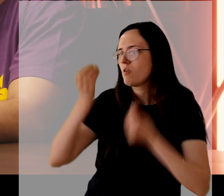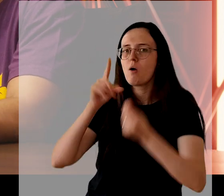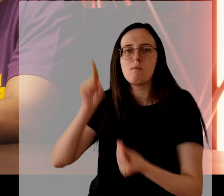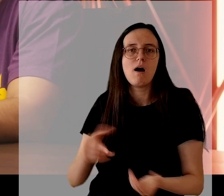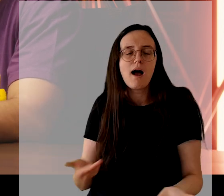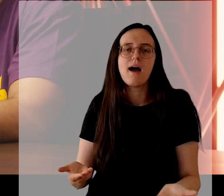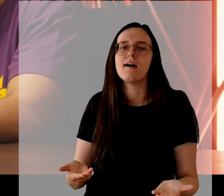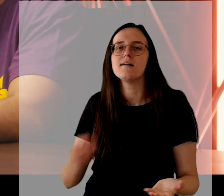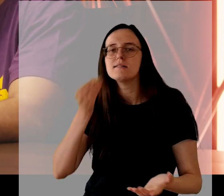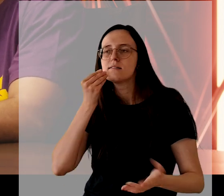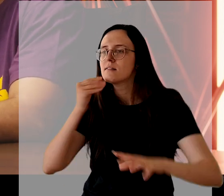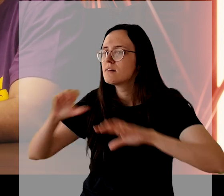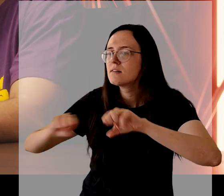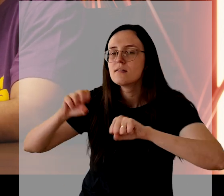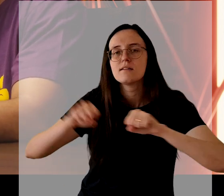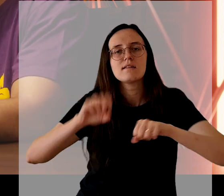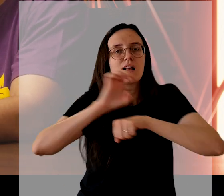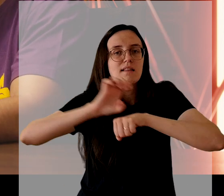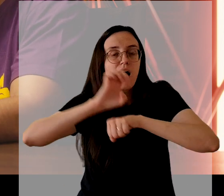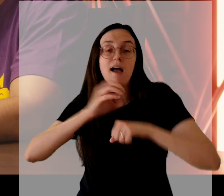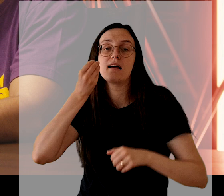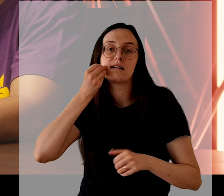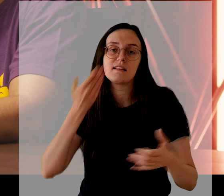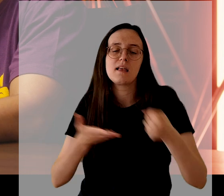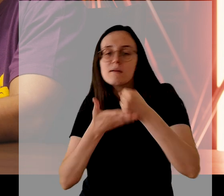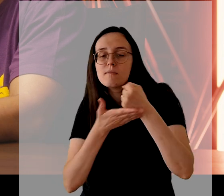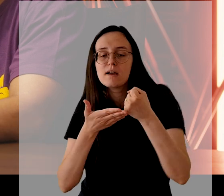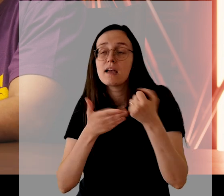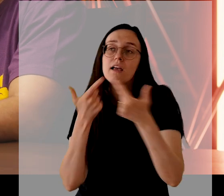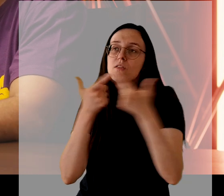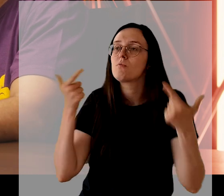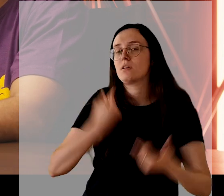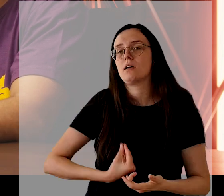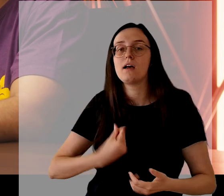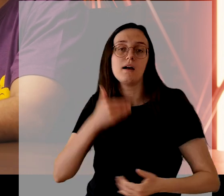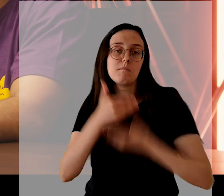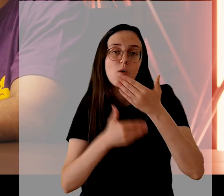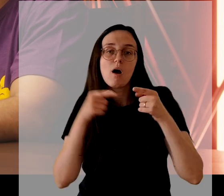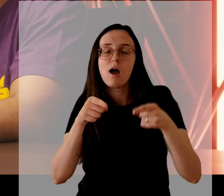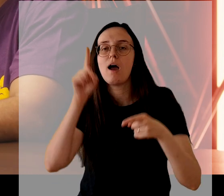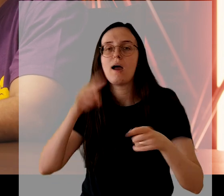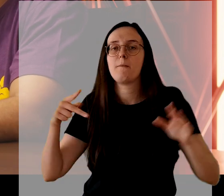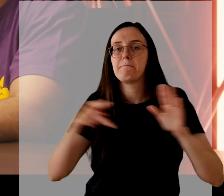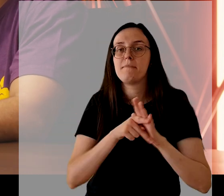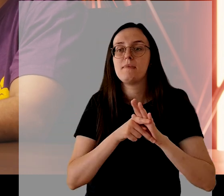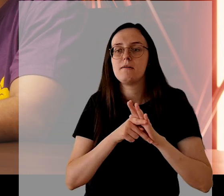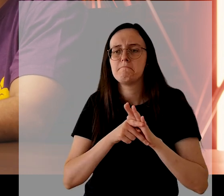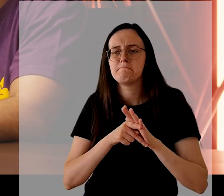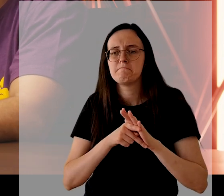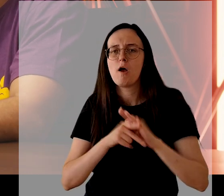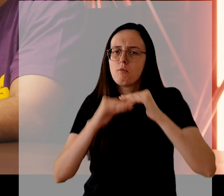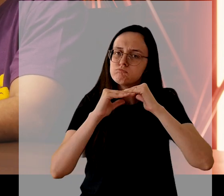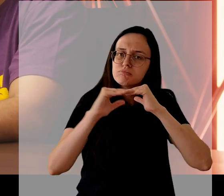é. Tenta buscar um estágio. Basicamente, como não existe esse processo de formação bem estabilizado